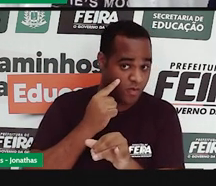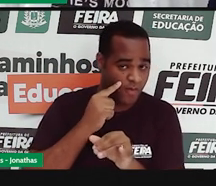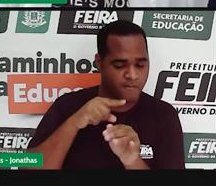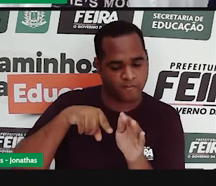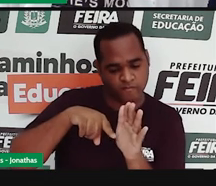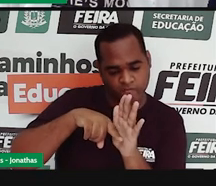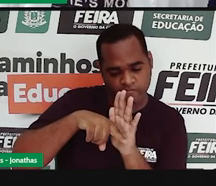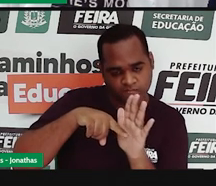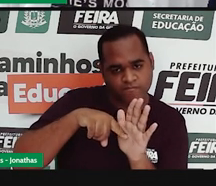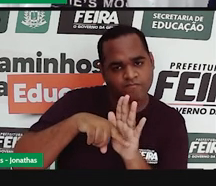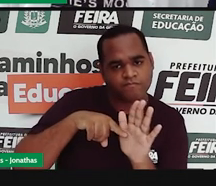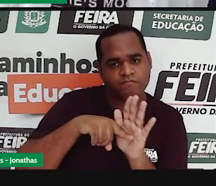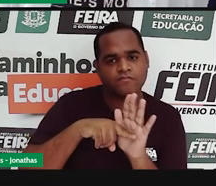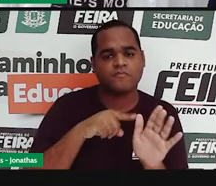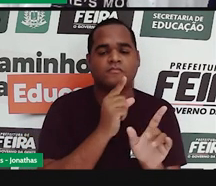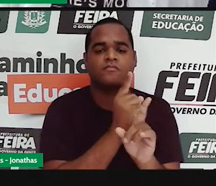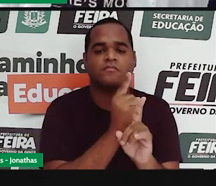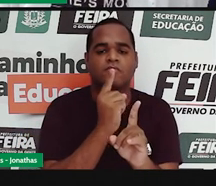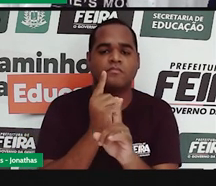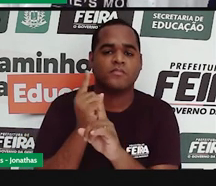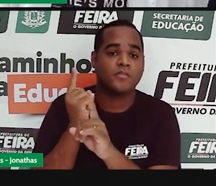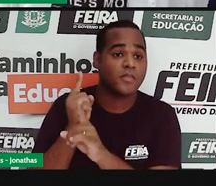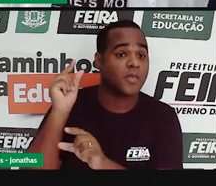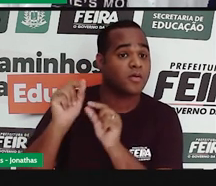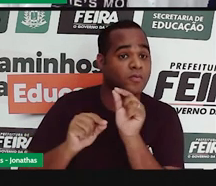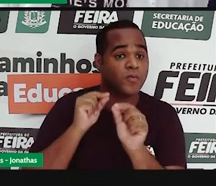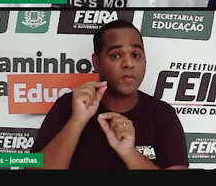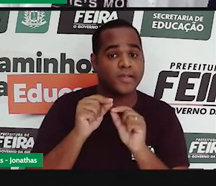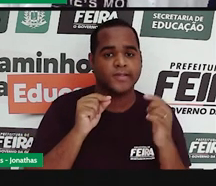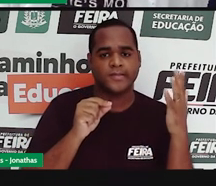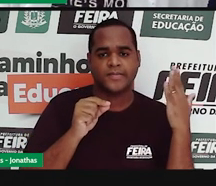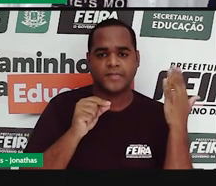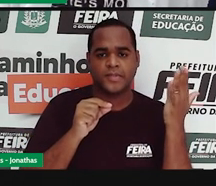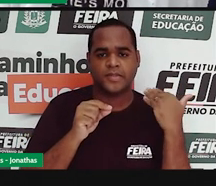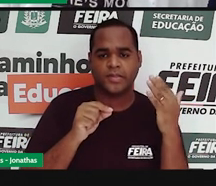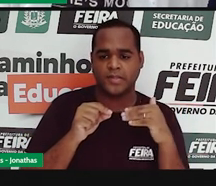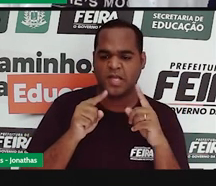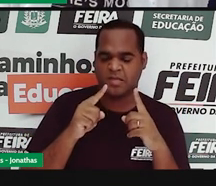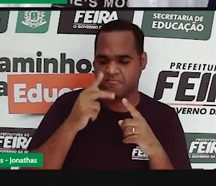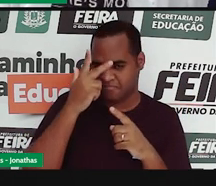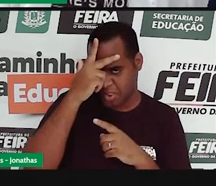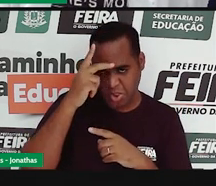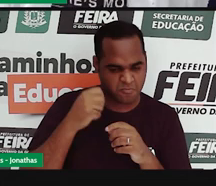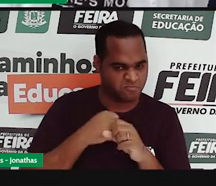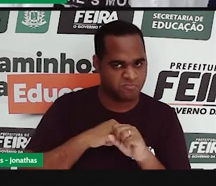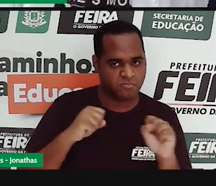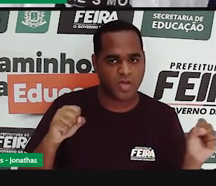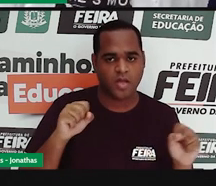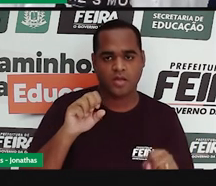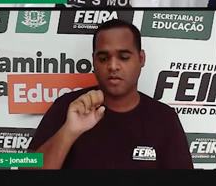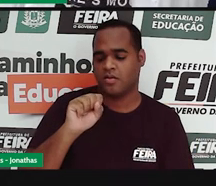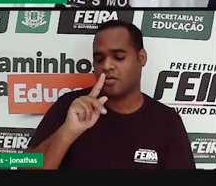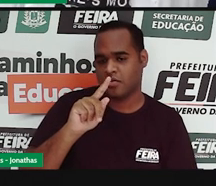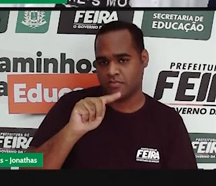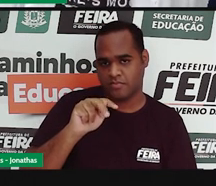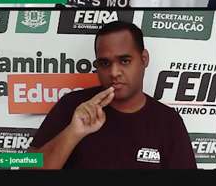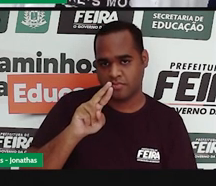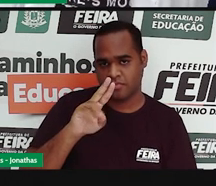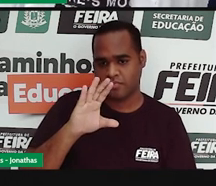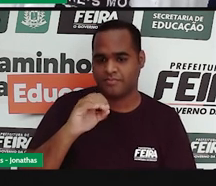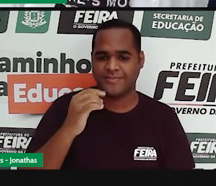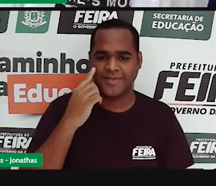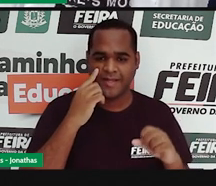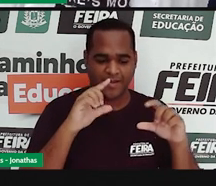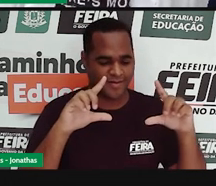uma pesquisa sobre a Revolta de Espartacos, e, se puderem, façam uma história em